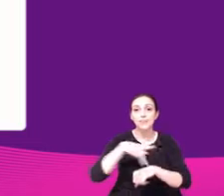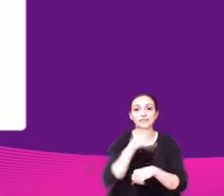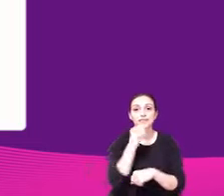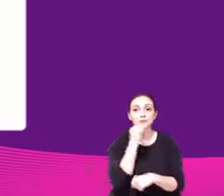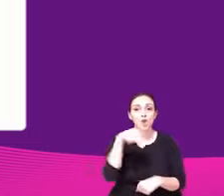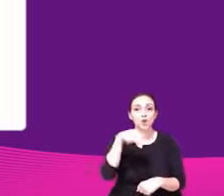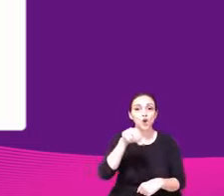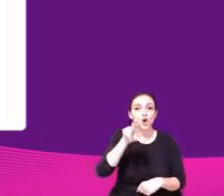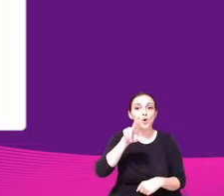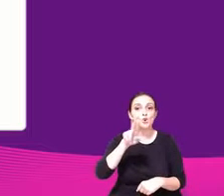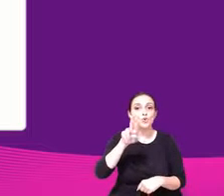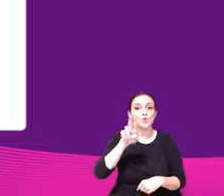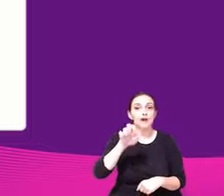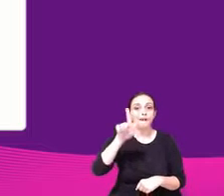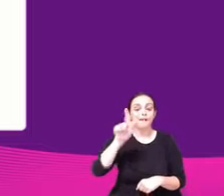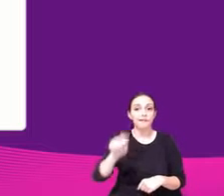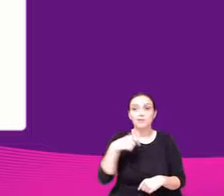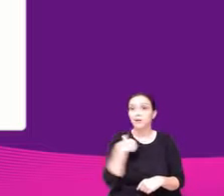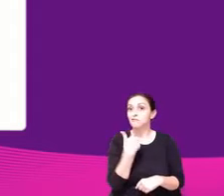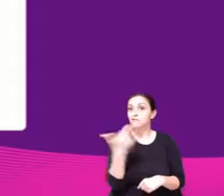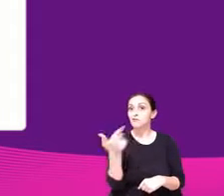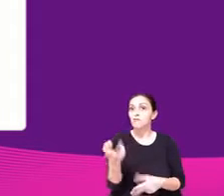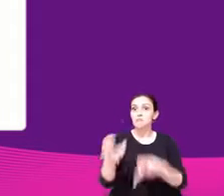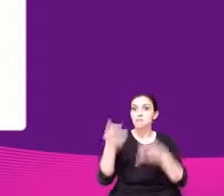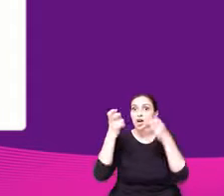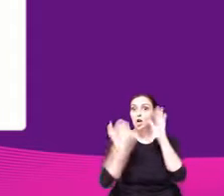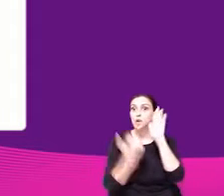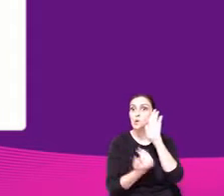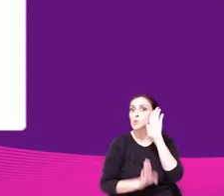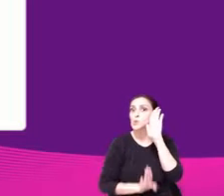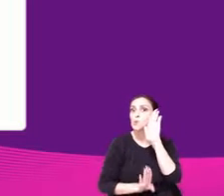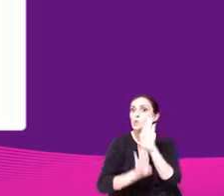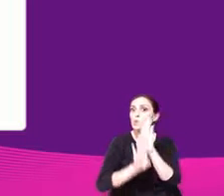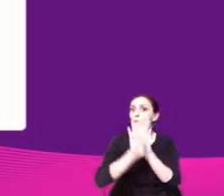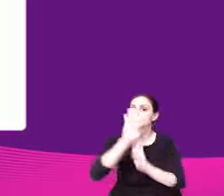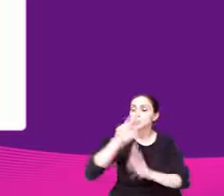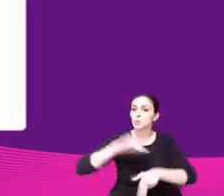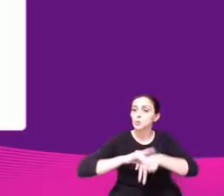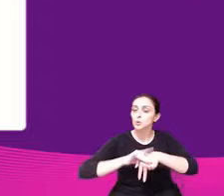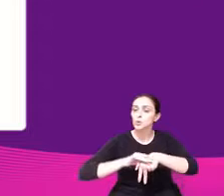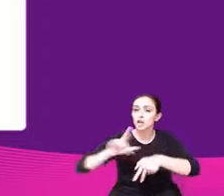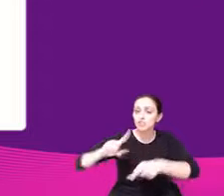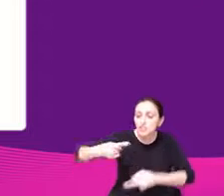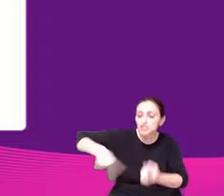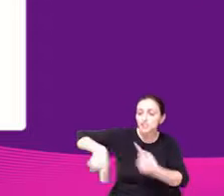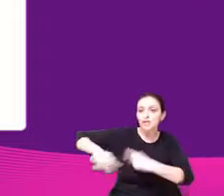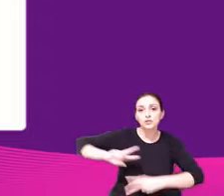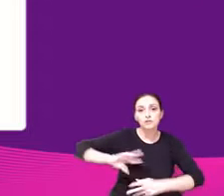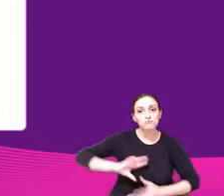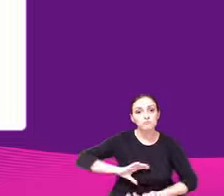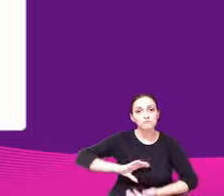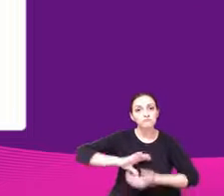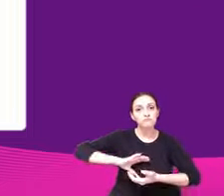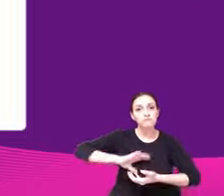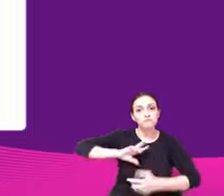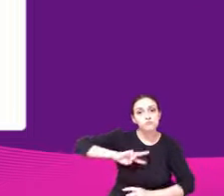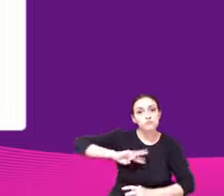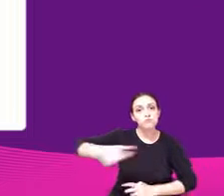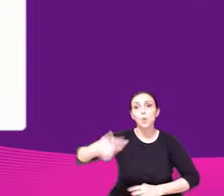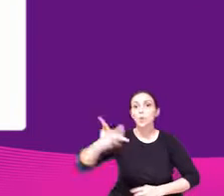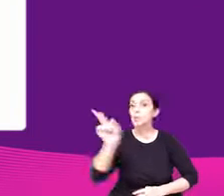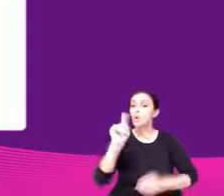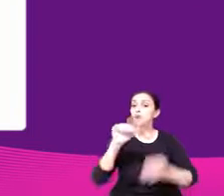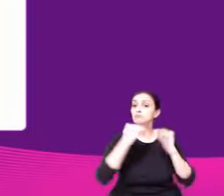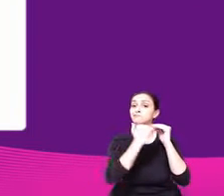por exemplo, você não vê mais crescimento do número de pacientes em diálise ou transplantados, ele já está estável há alguns anos,